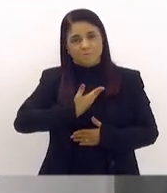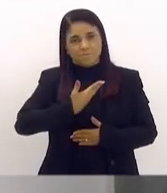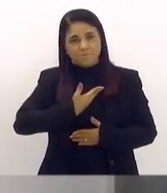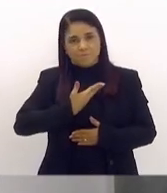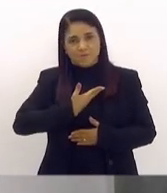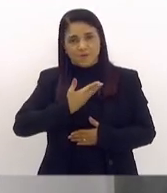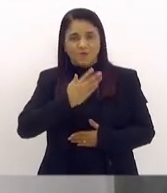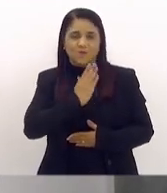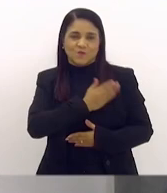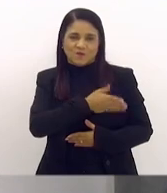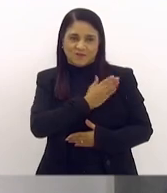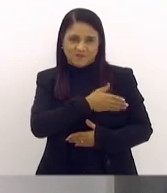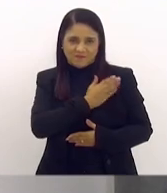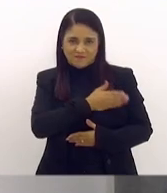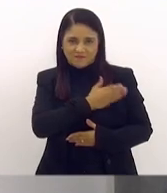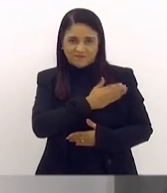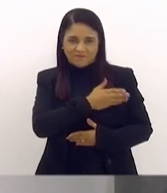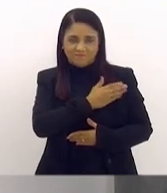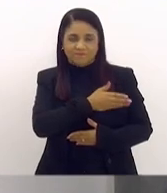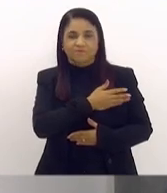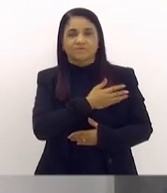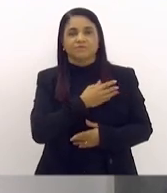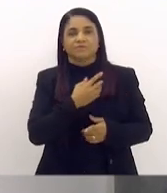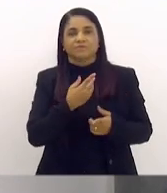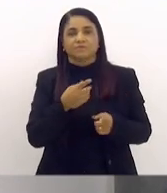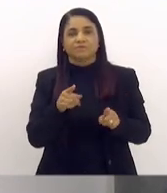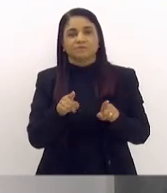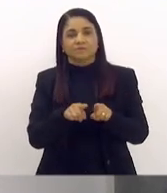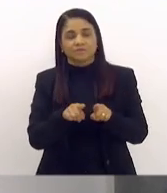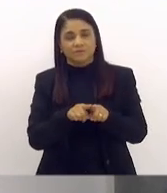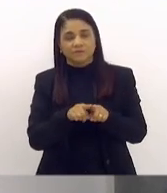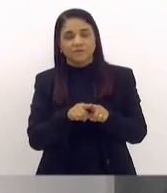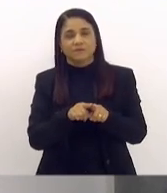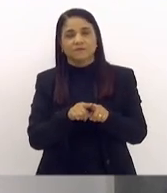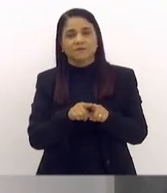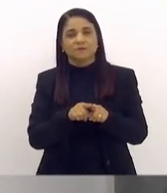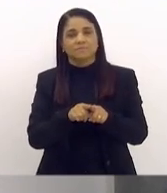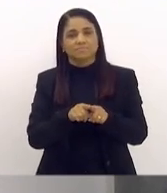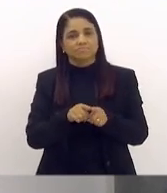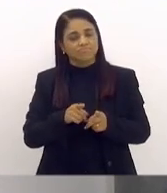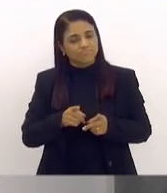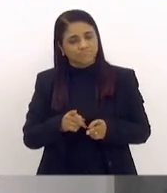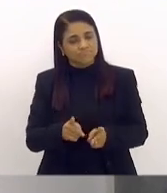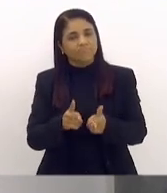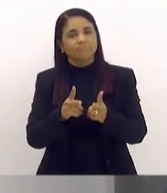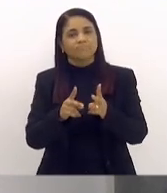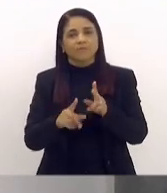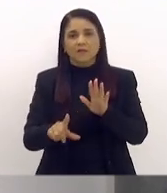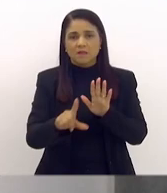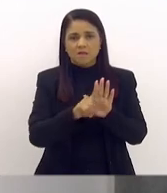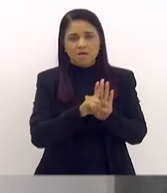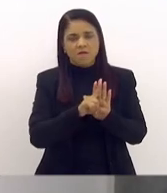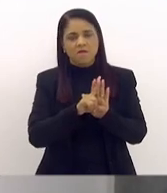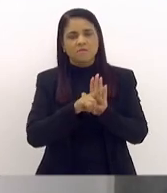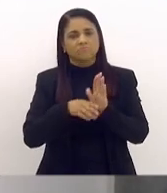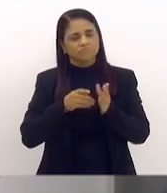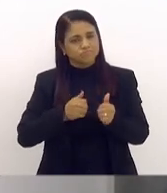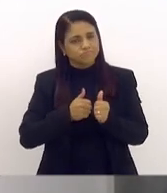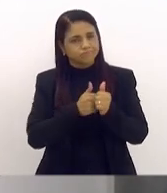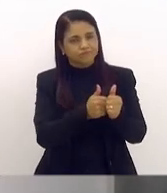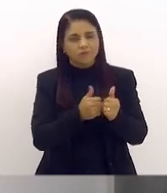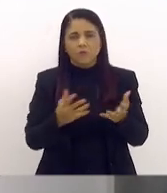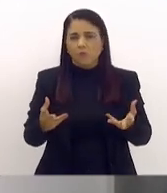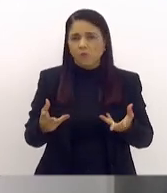amigo do meu coração eh porque também na mesma linha sempre prima pela legalidade né Sempre pela